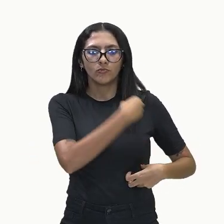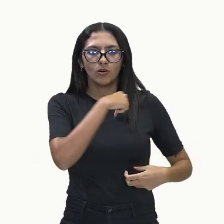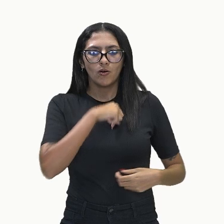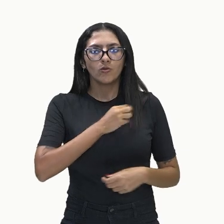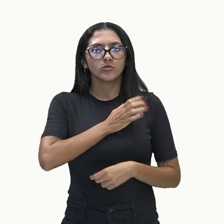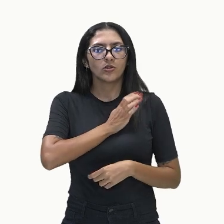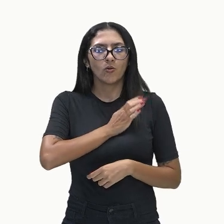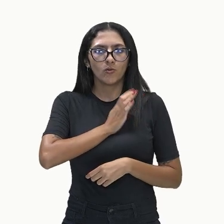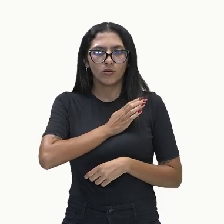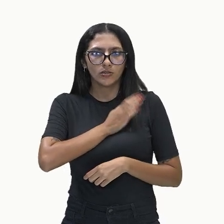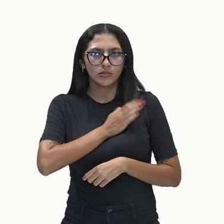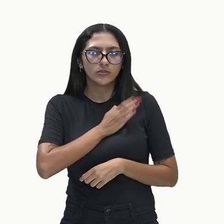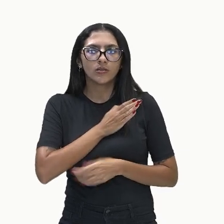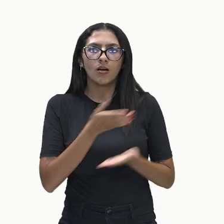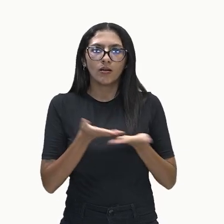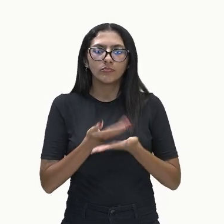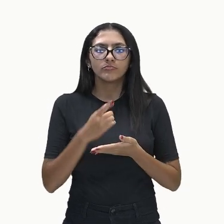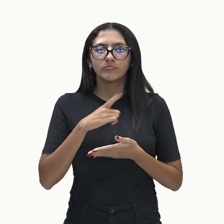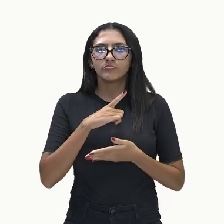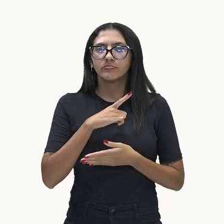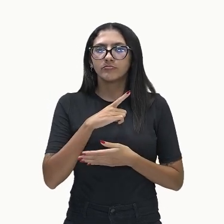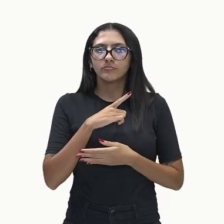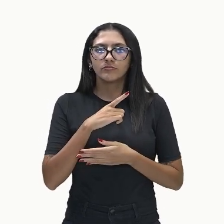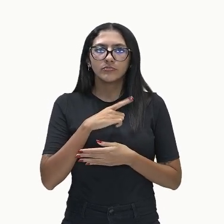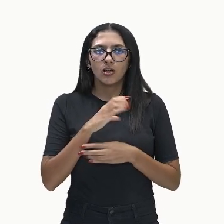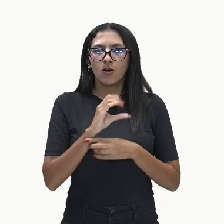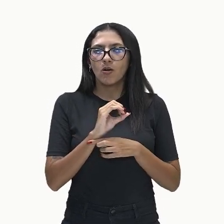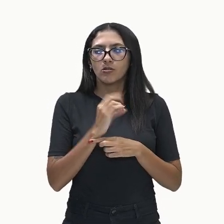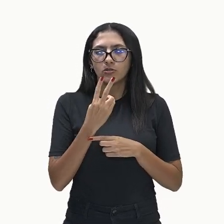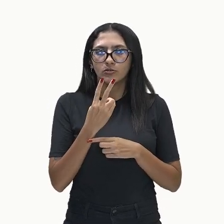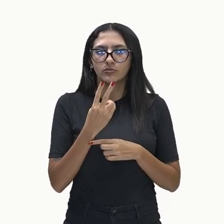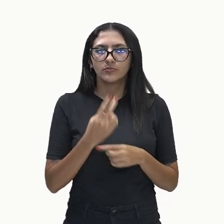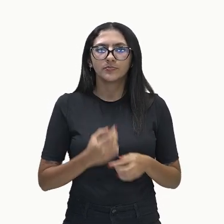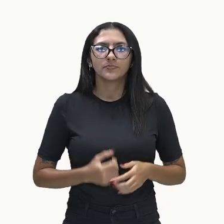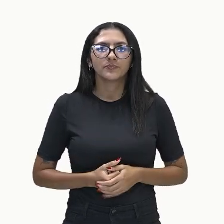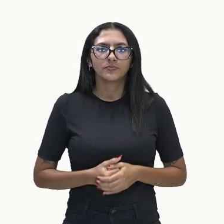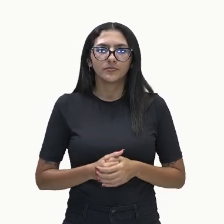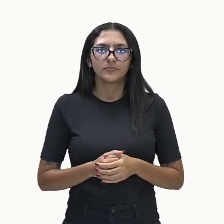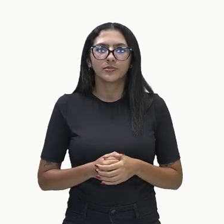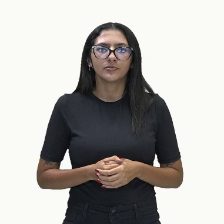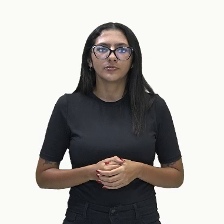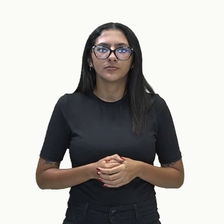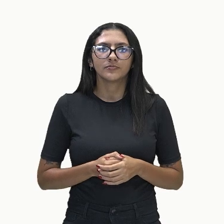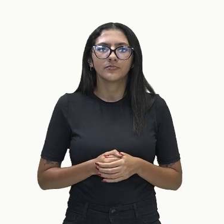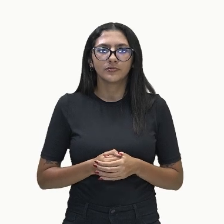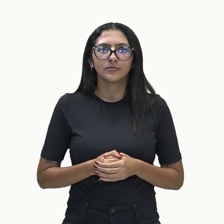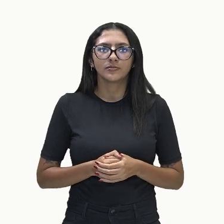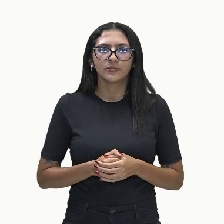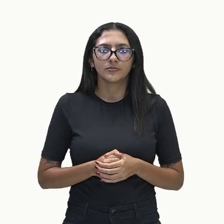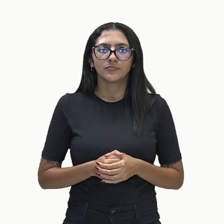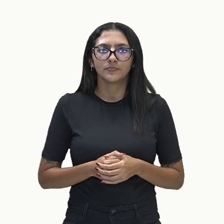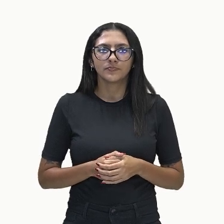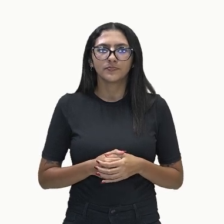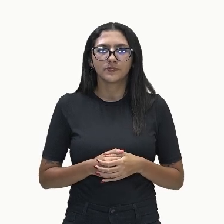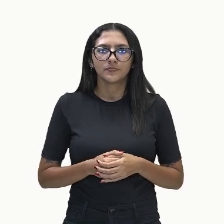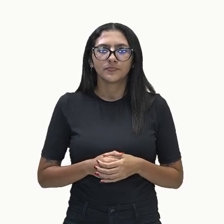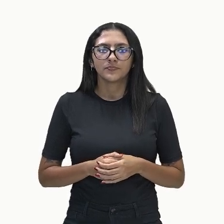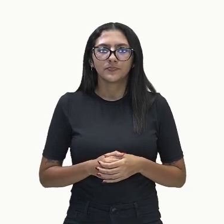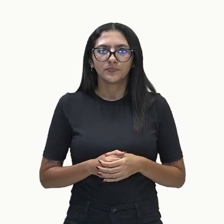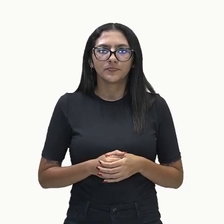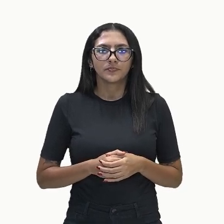pulmão, rico em oxigênio, certo? E aí, vamos